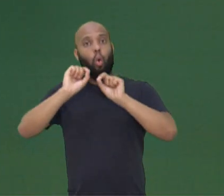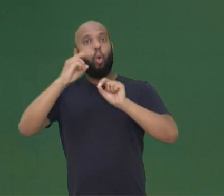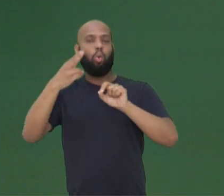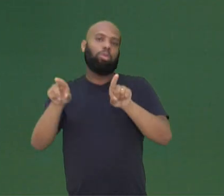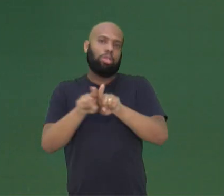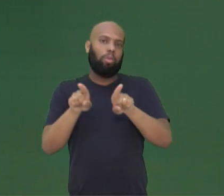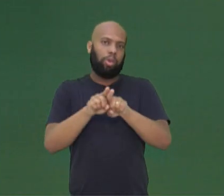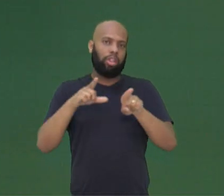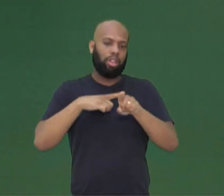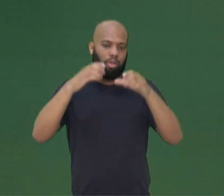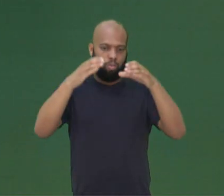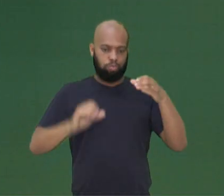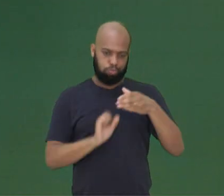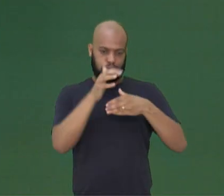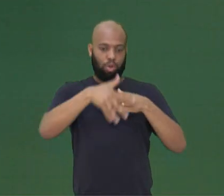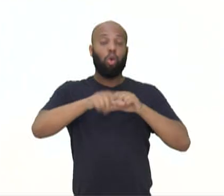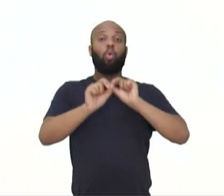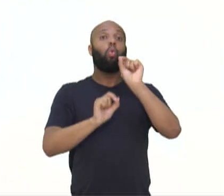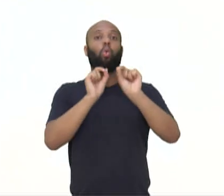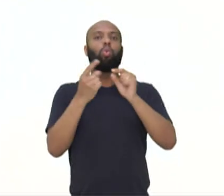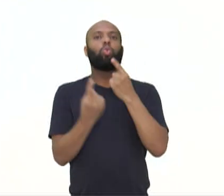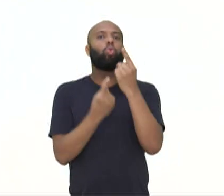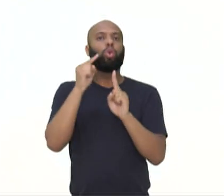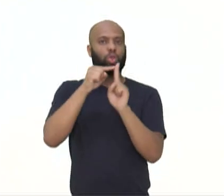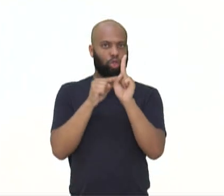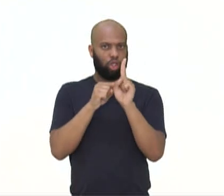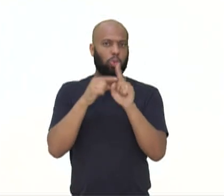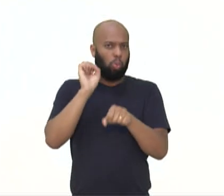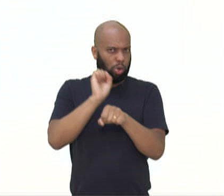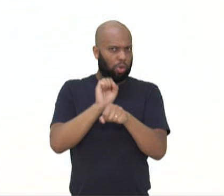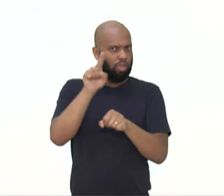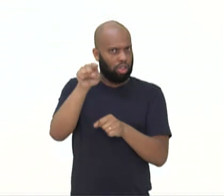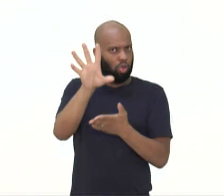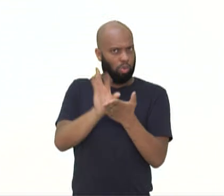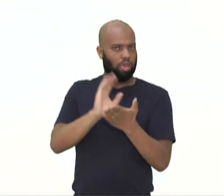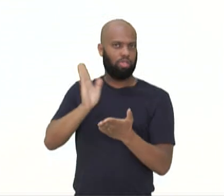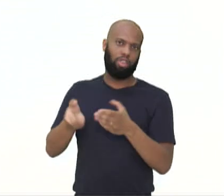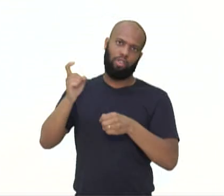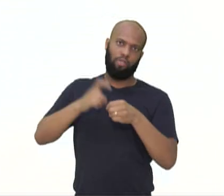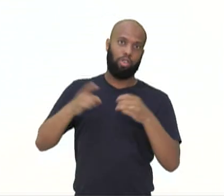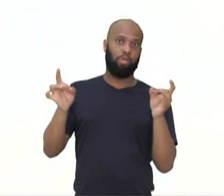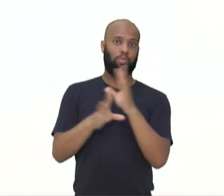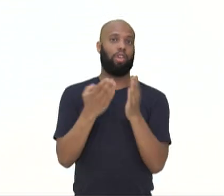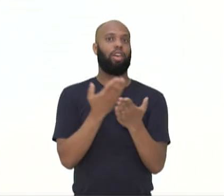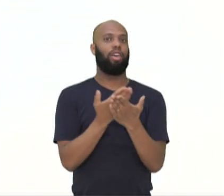no seu caderno, eu vou dar um tempinho e a gente volta para finalizar a aula de hoje.